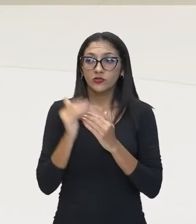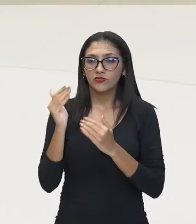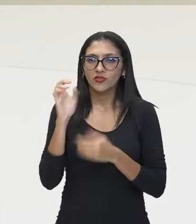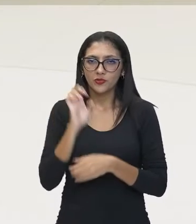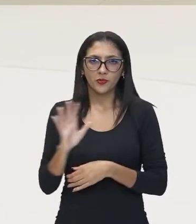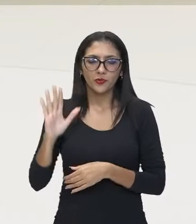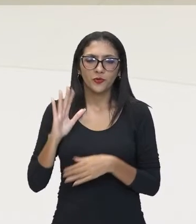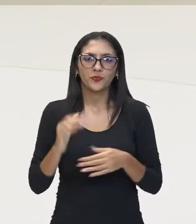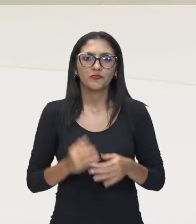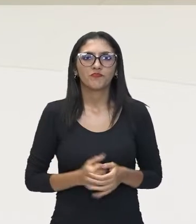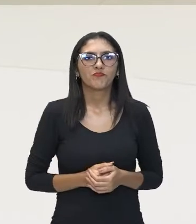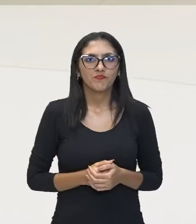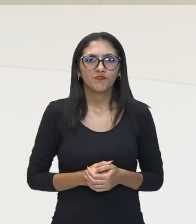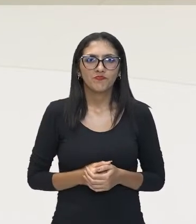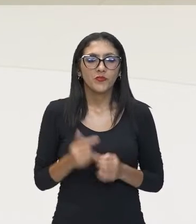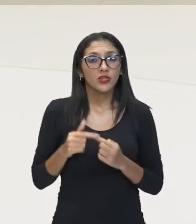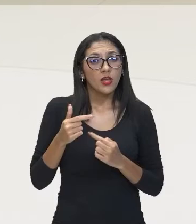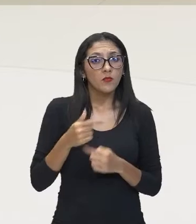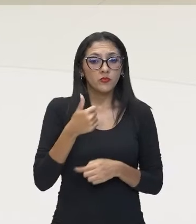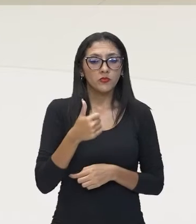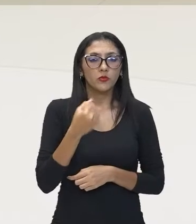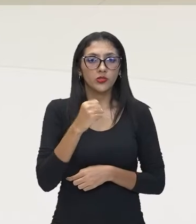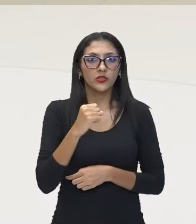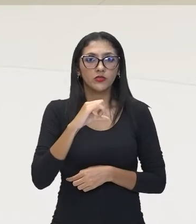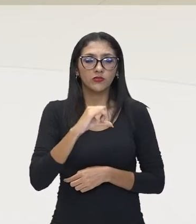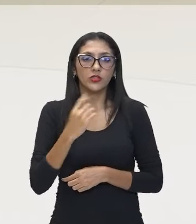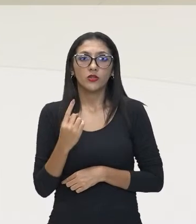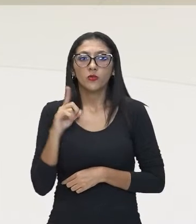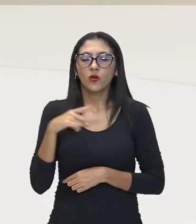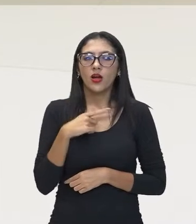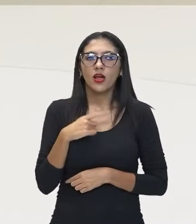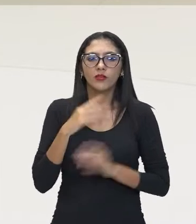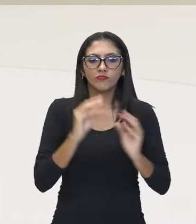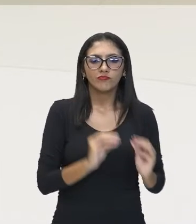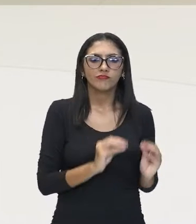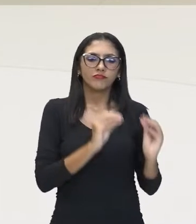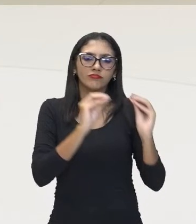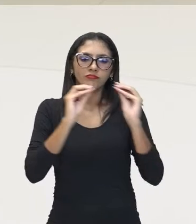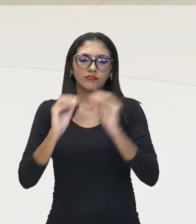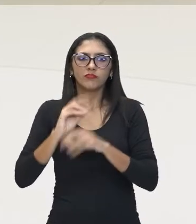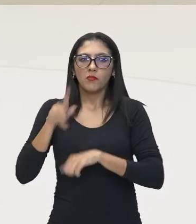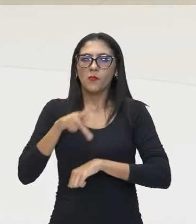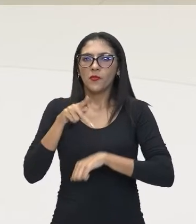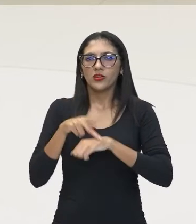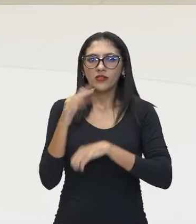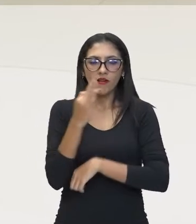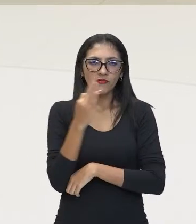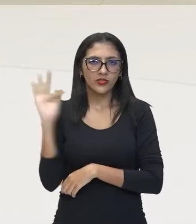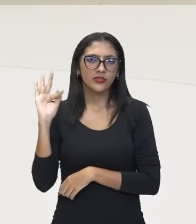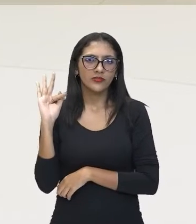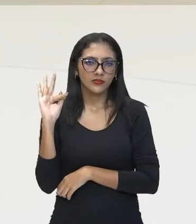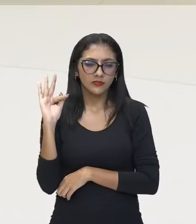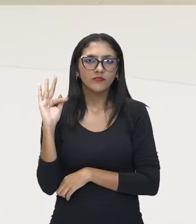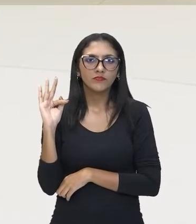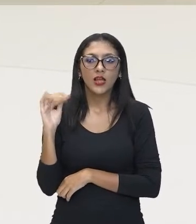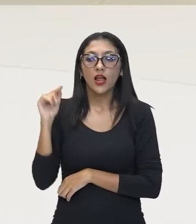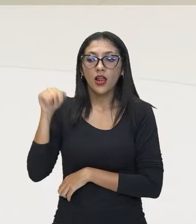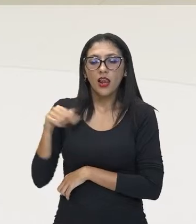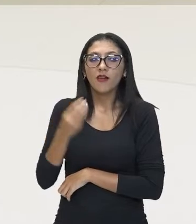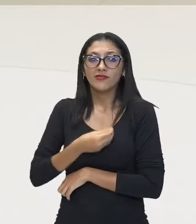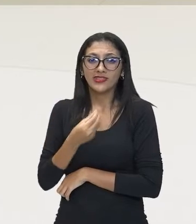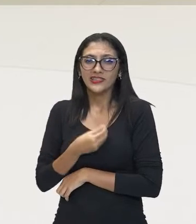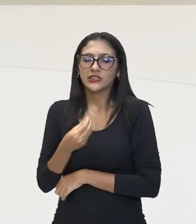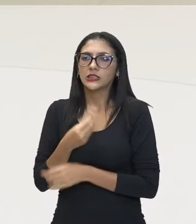Em 1891, a Marie foi para Paris. E ali é que sua vida, né, começou a deslanchar,